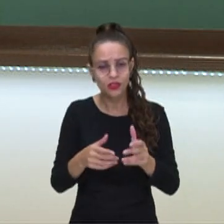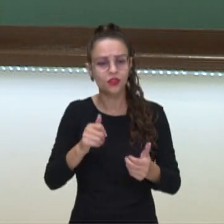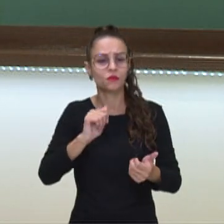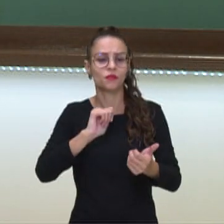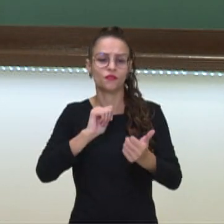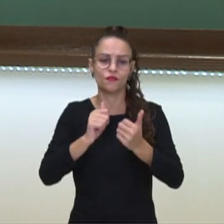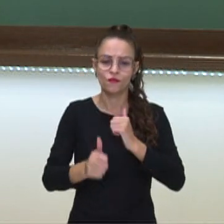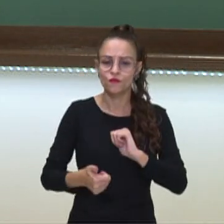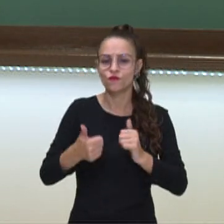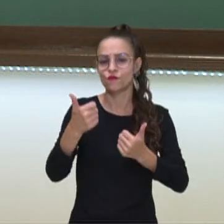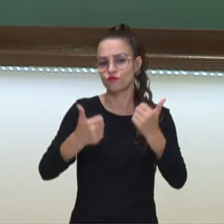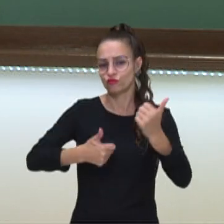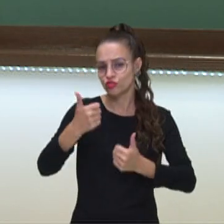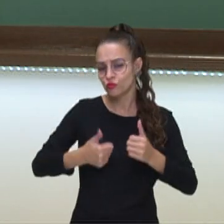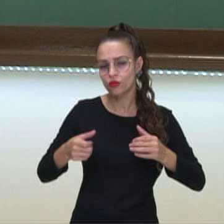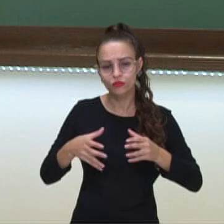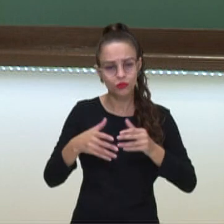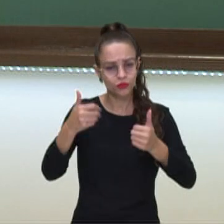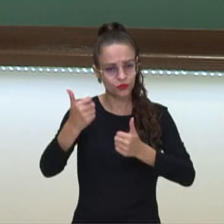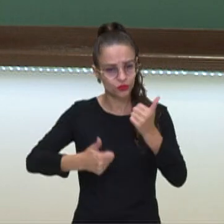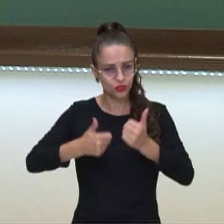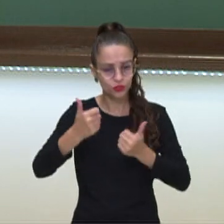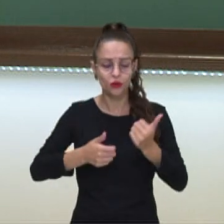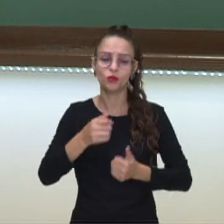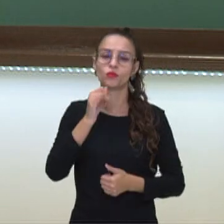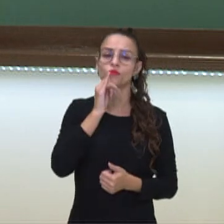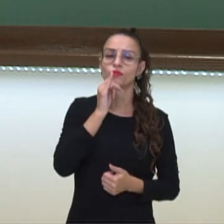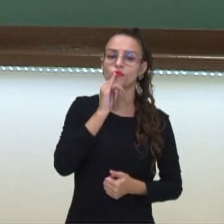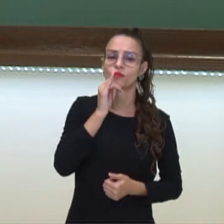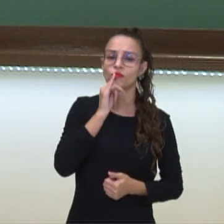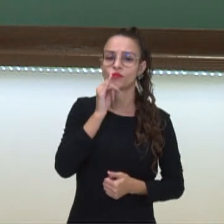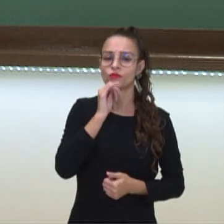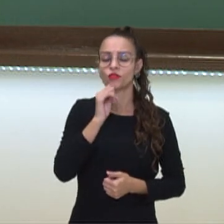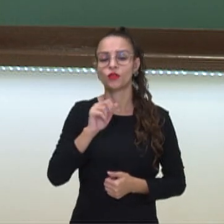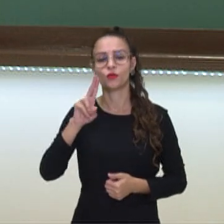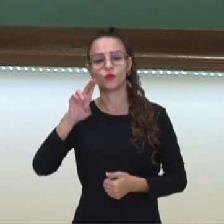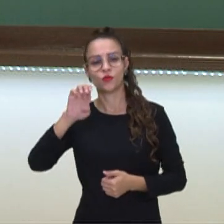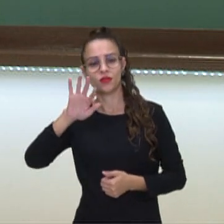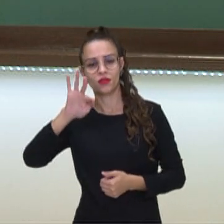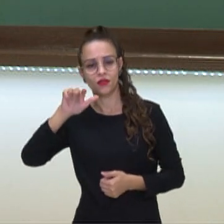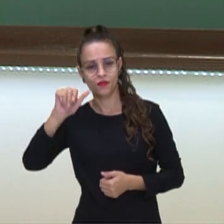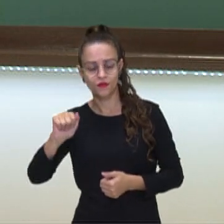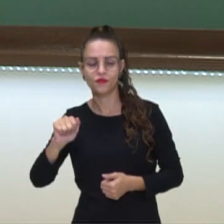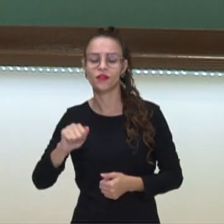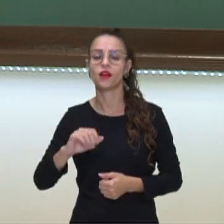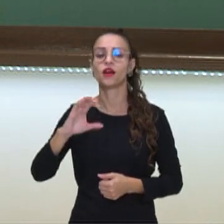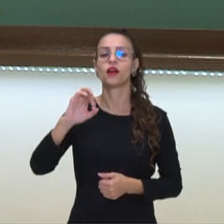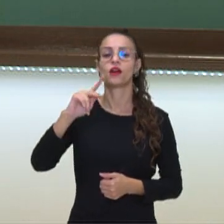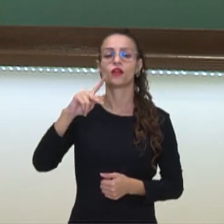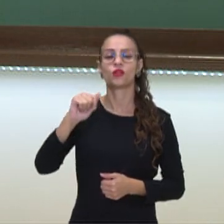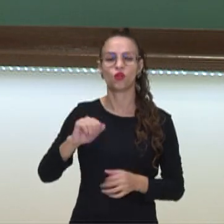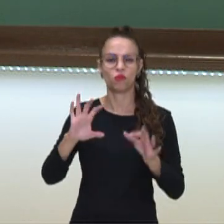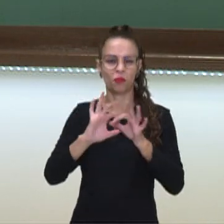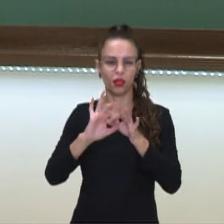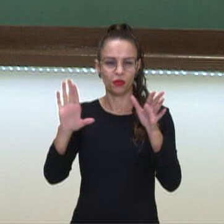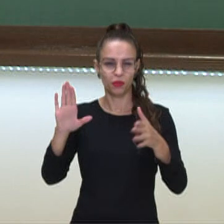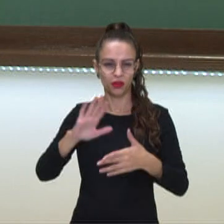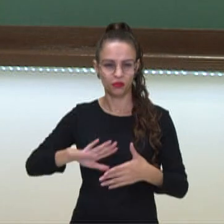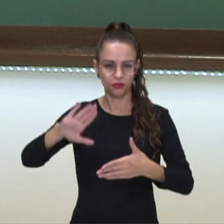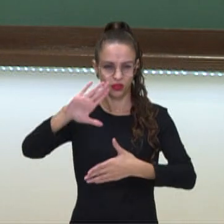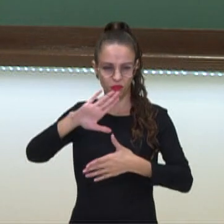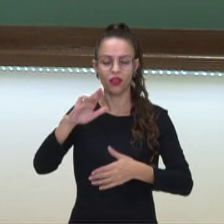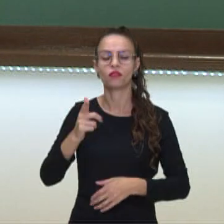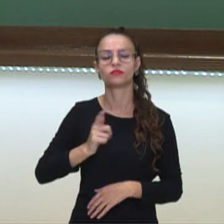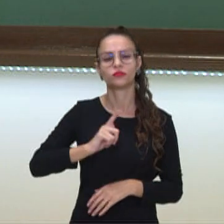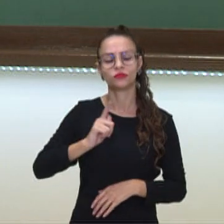de ligas de futebol, por exemplo, a UEFA, a Copa Libertadores da América, né? Existem